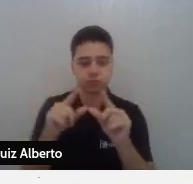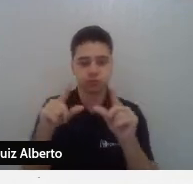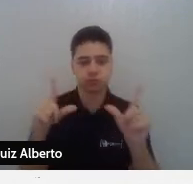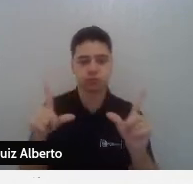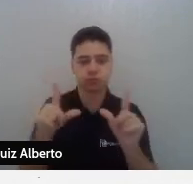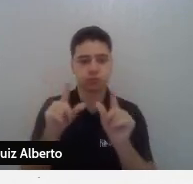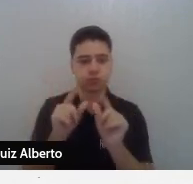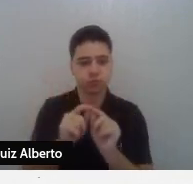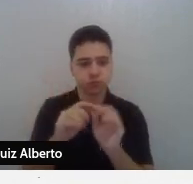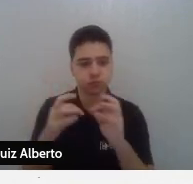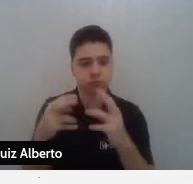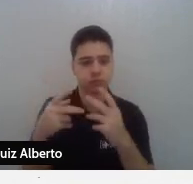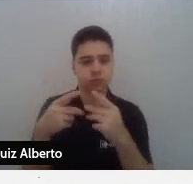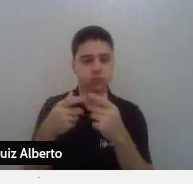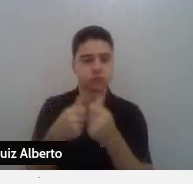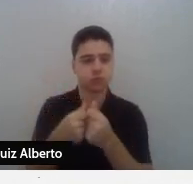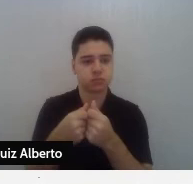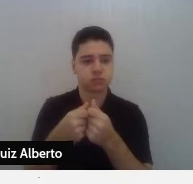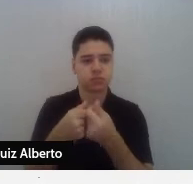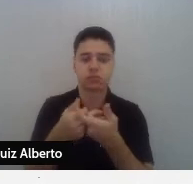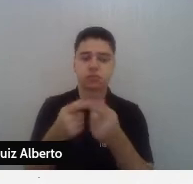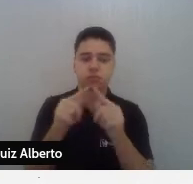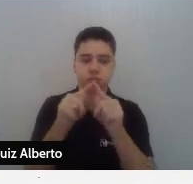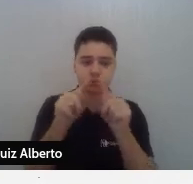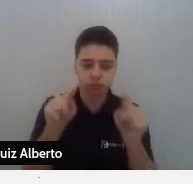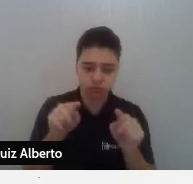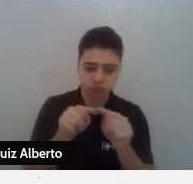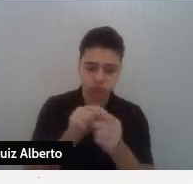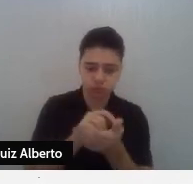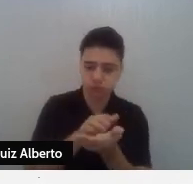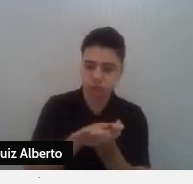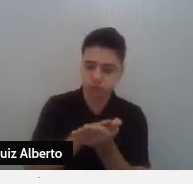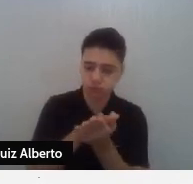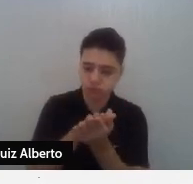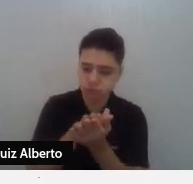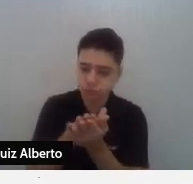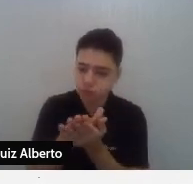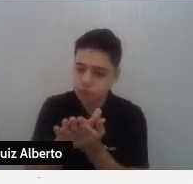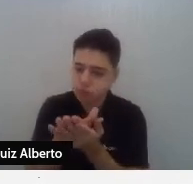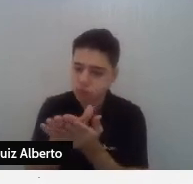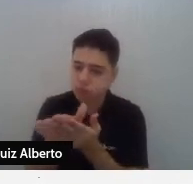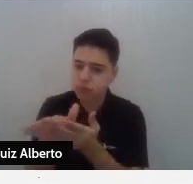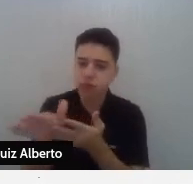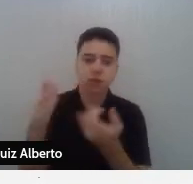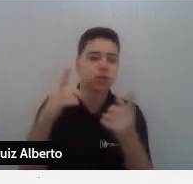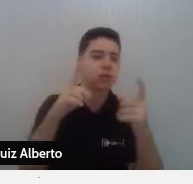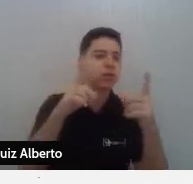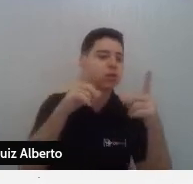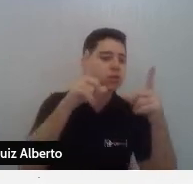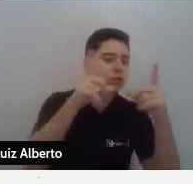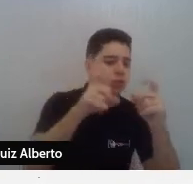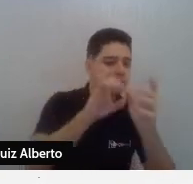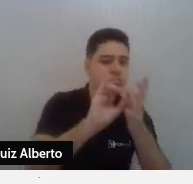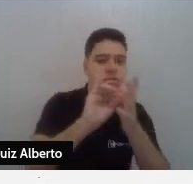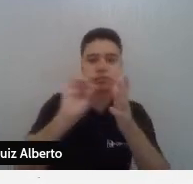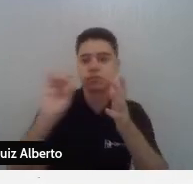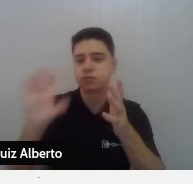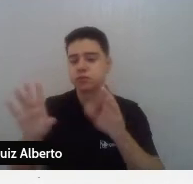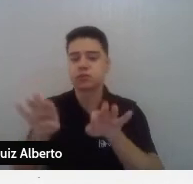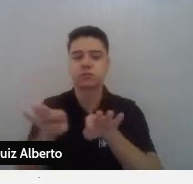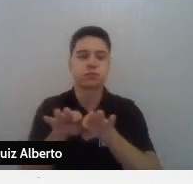dos quadrados. Então, ele pode ser impresso, a gente pode fazer fotocópia.